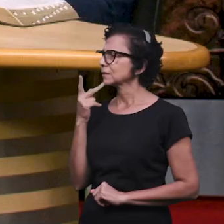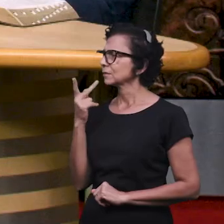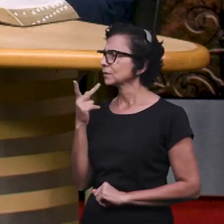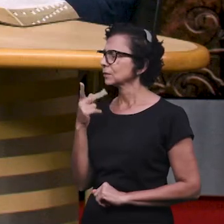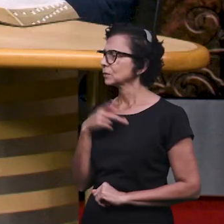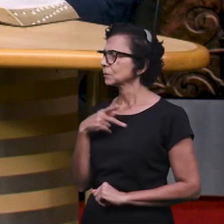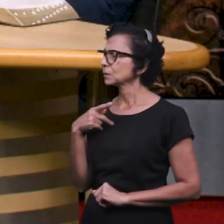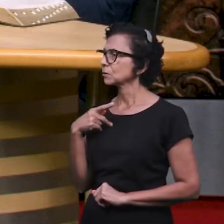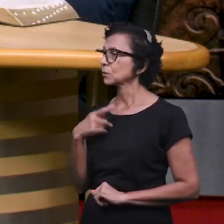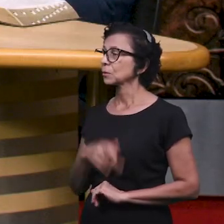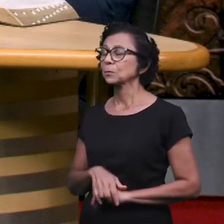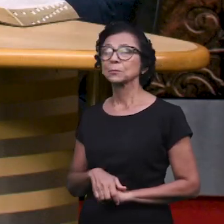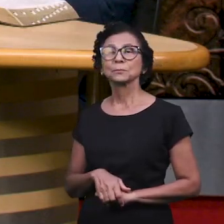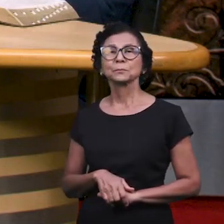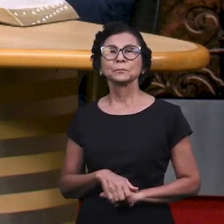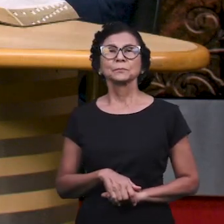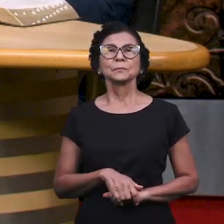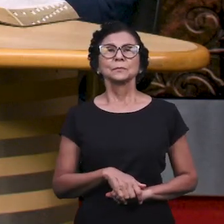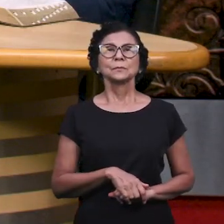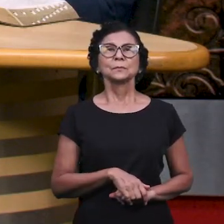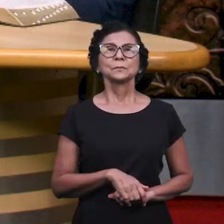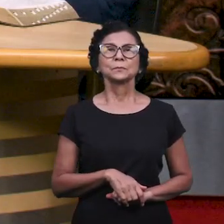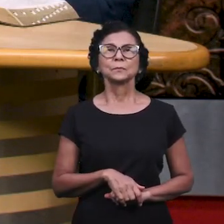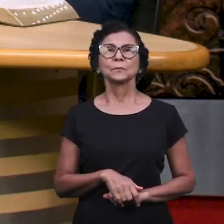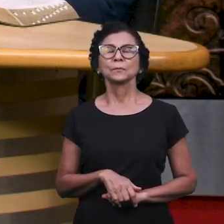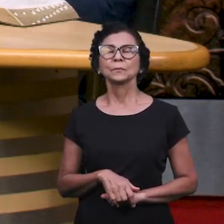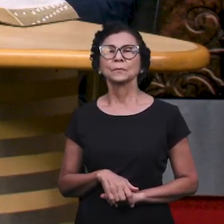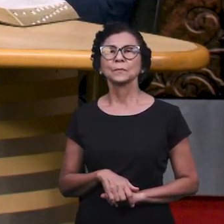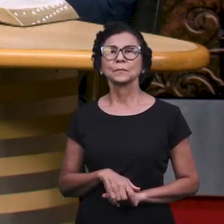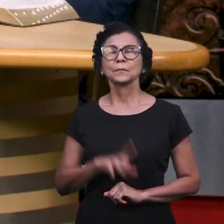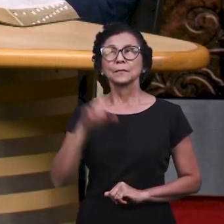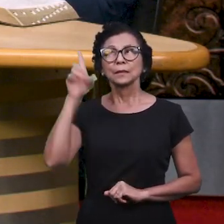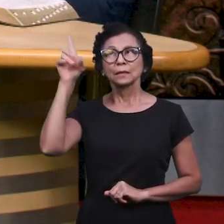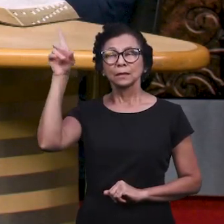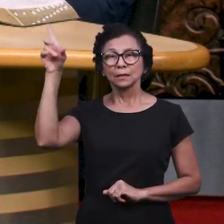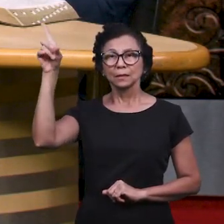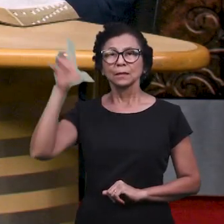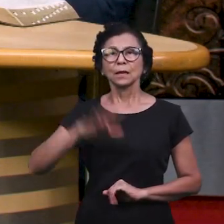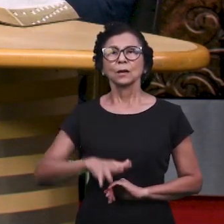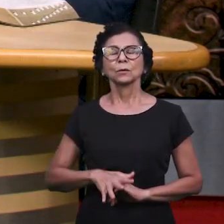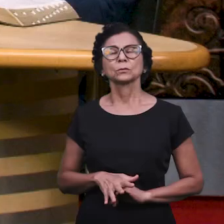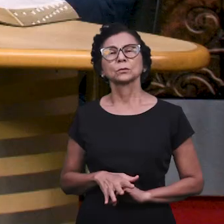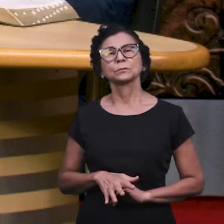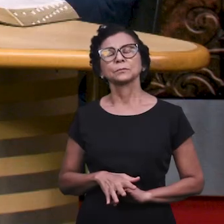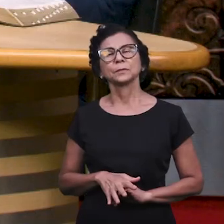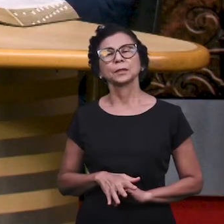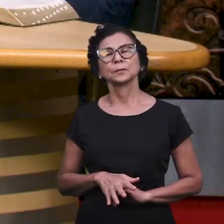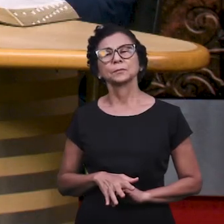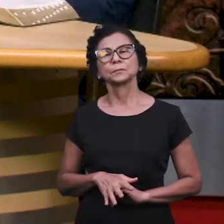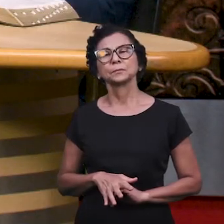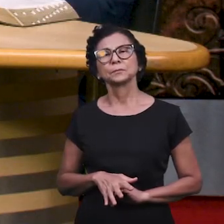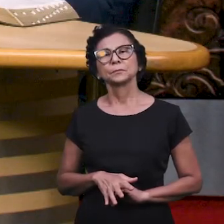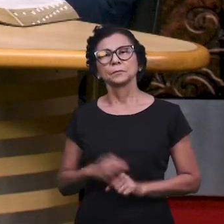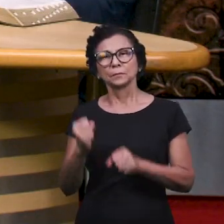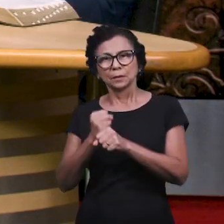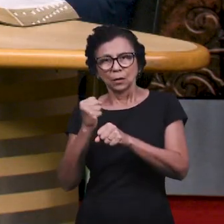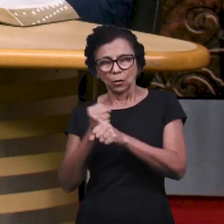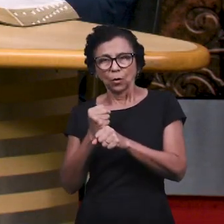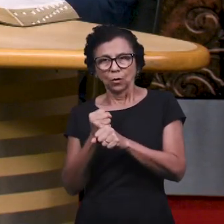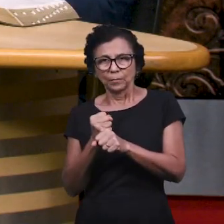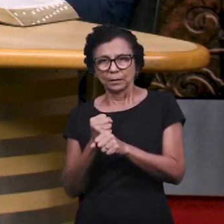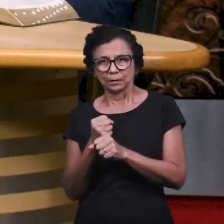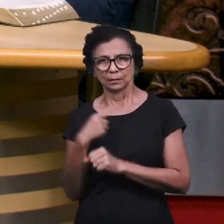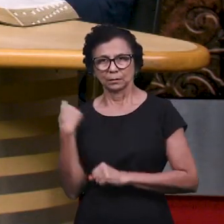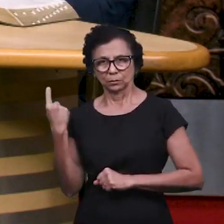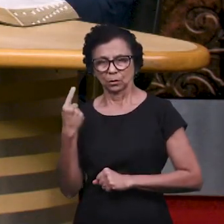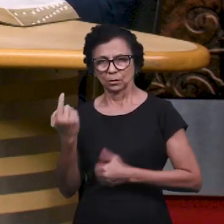que a experiência que o senhor nos deu nessa obra que nós vivemos e aquilo que o senhor tem feito